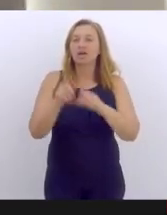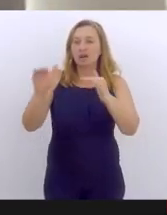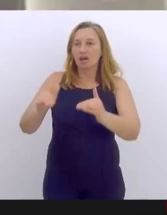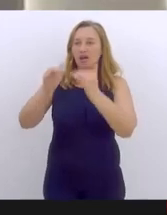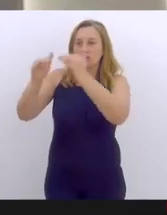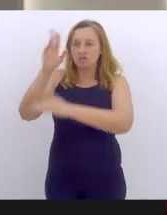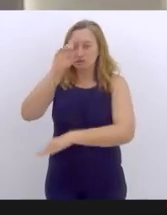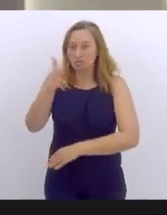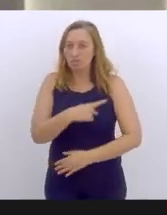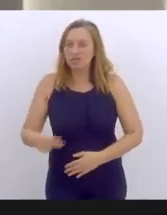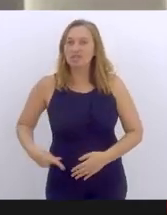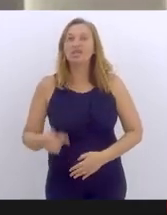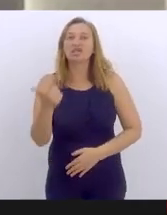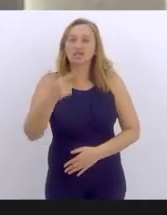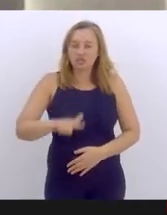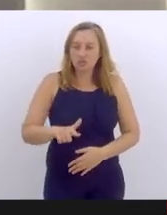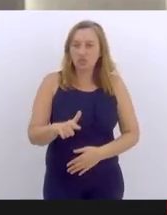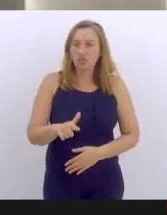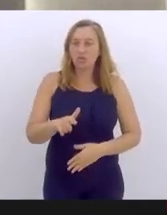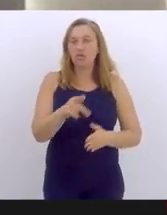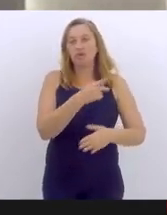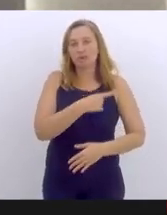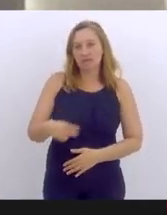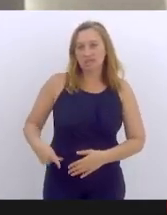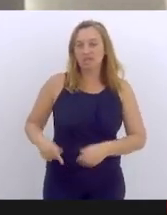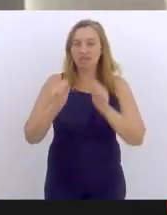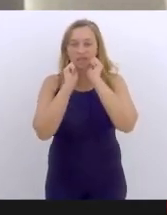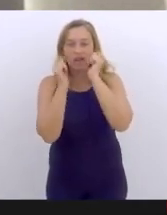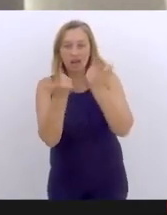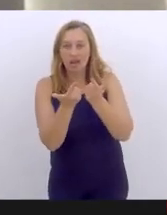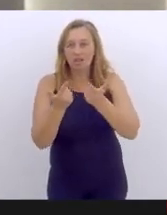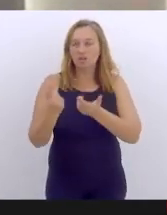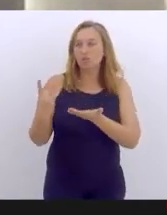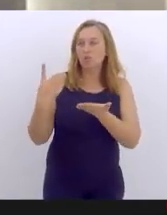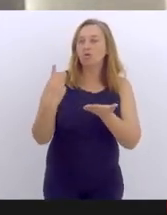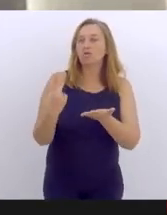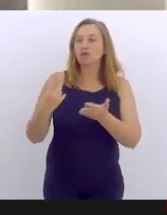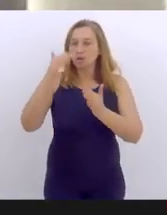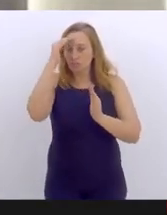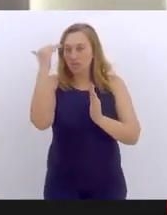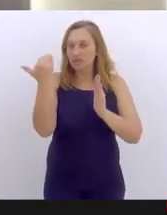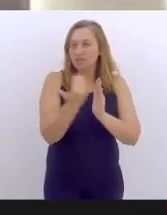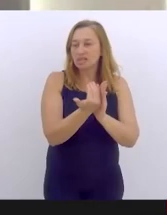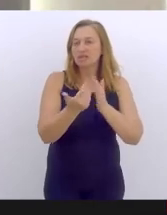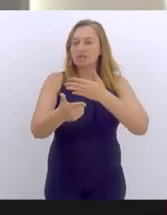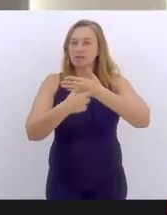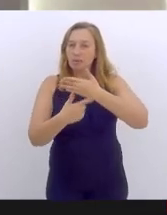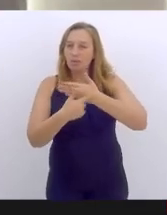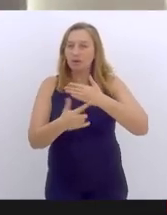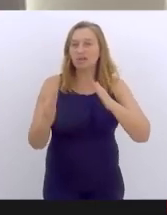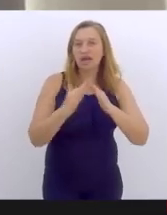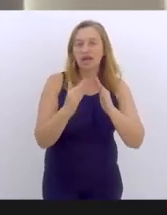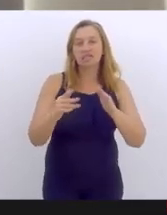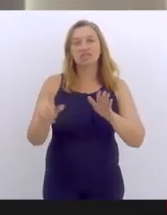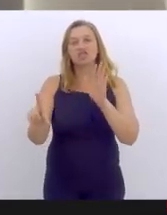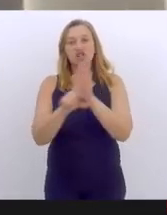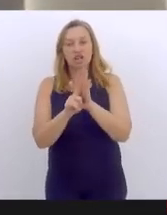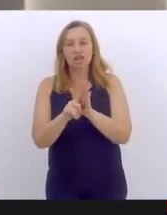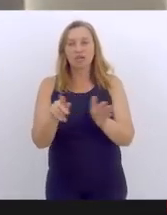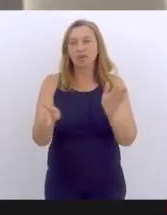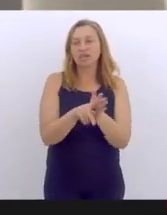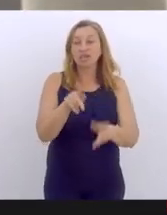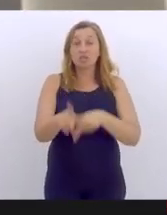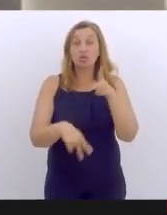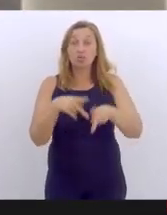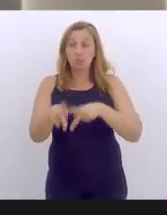que novamente, a partir da presidência da Alerj, vem cumprindo esse papel, a partir dessa casa de leis, dessa casa do povo,